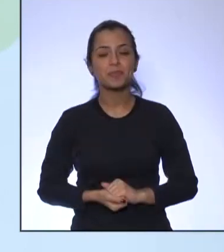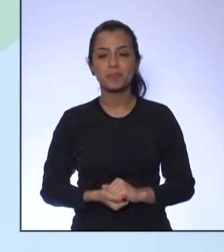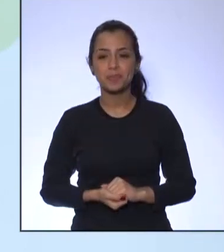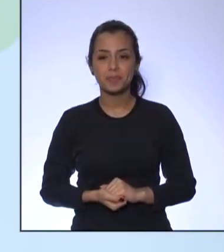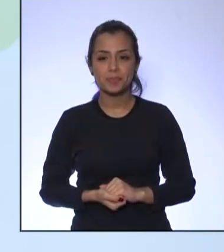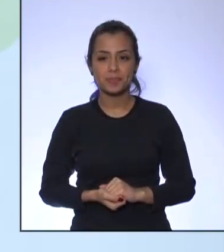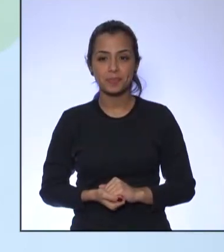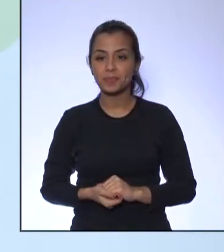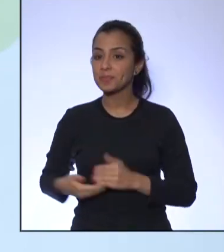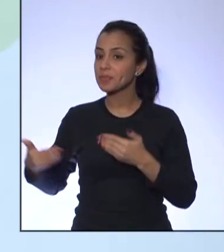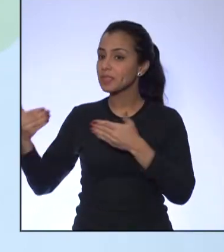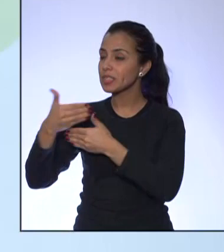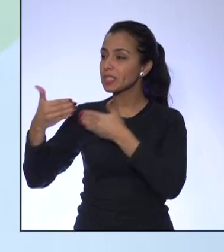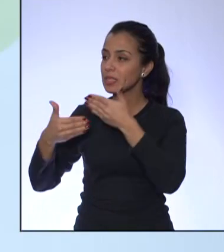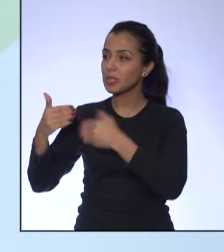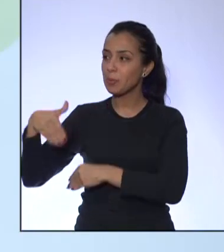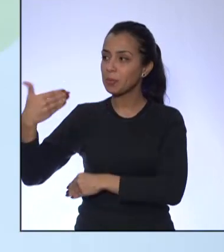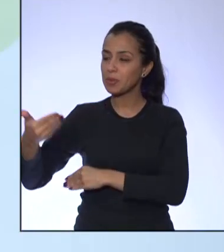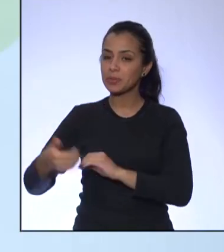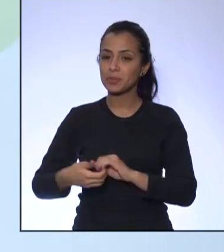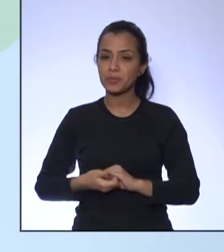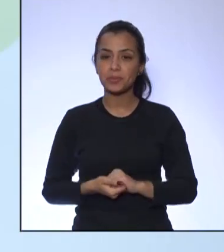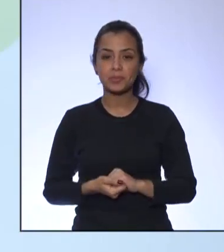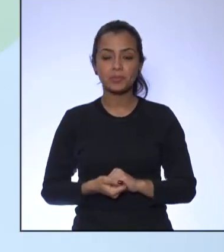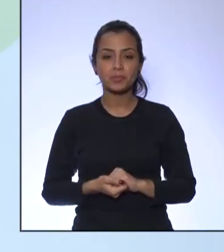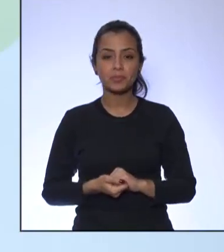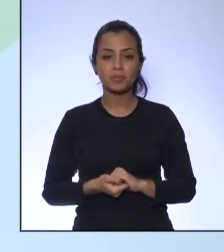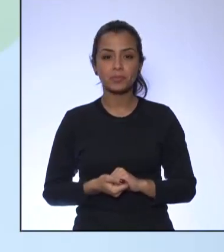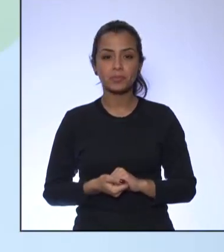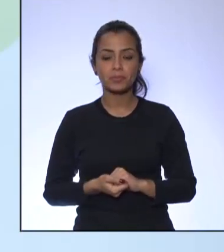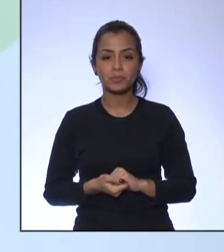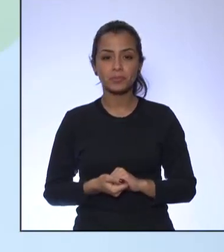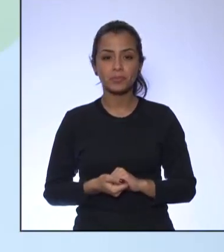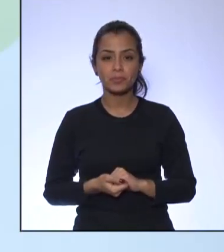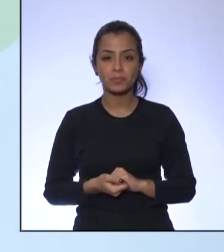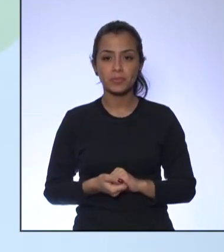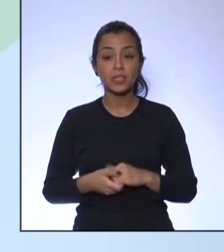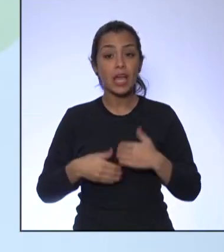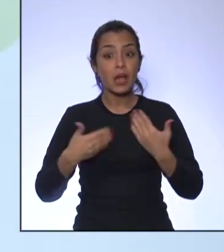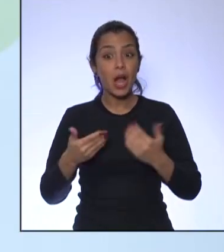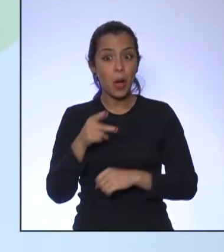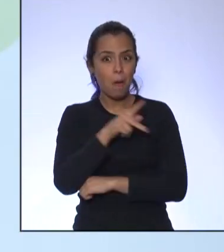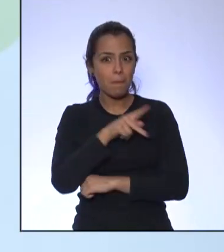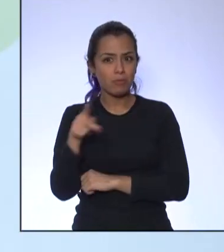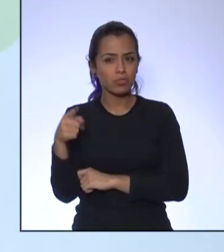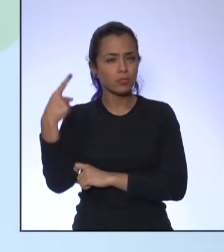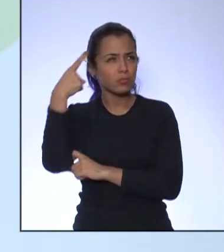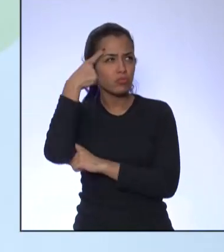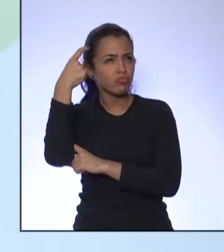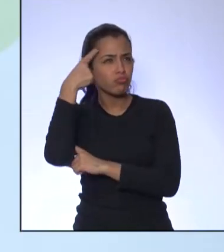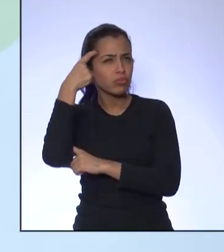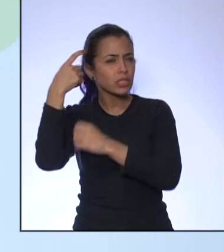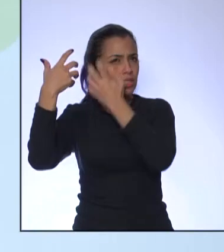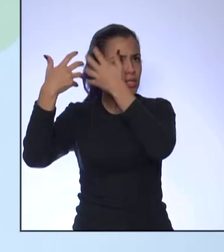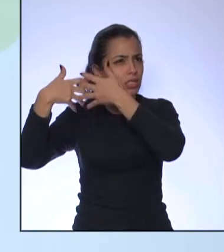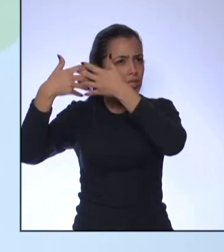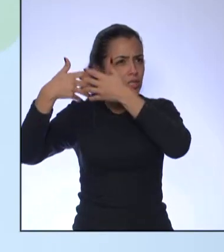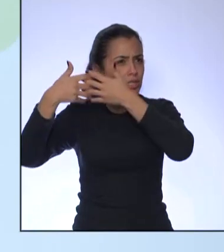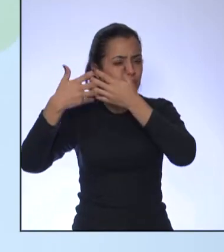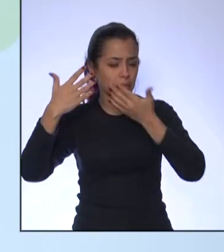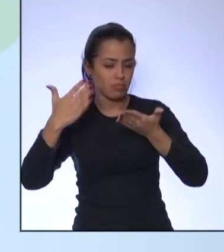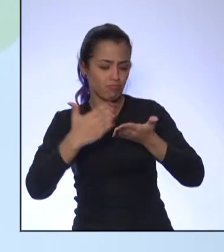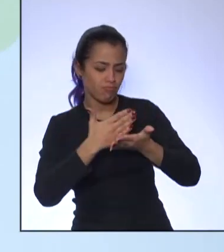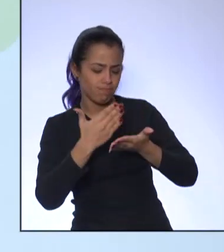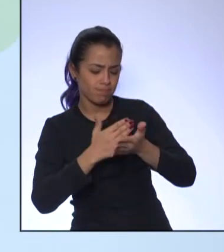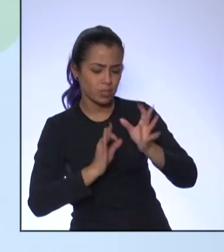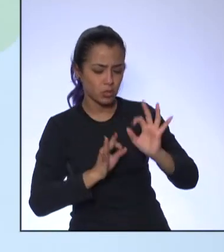Próxima tela, por favor. Quando um professor ele elabora uma aula, ele usa um documento orientador. Esse documento orientador